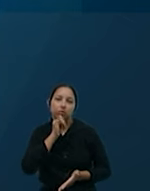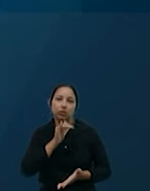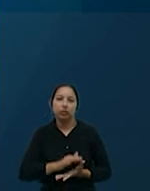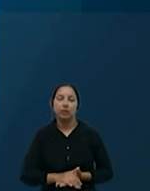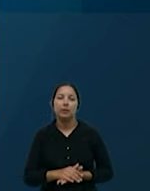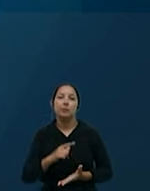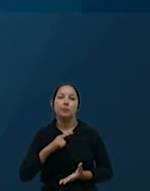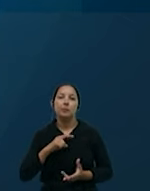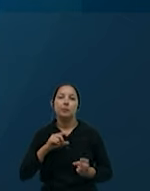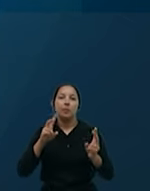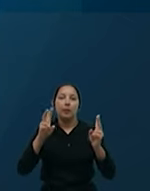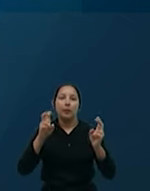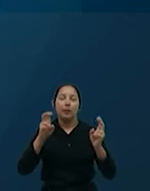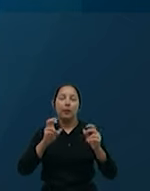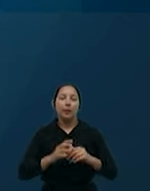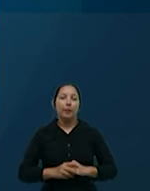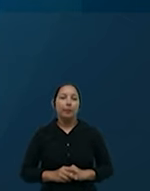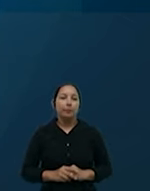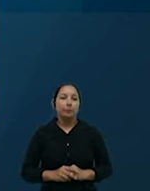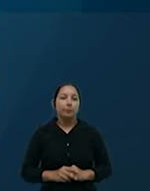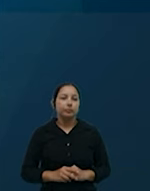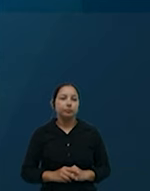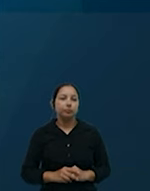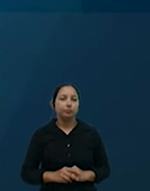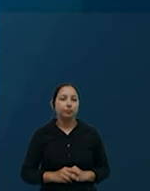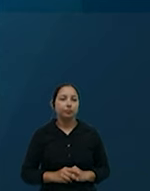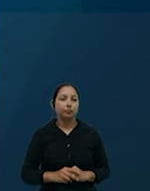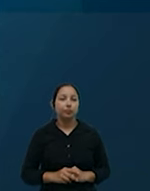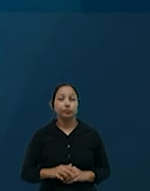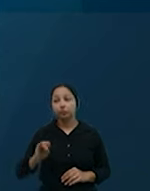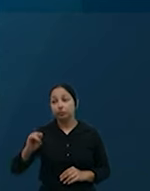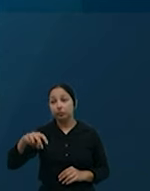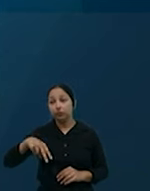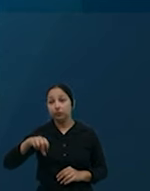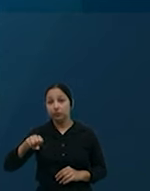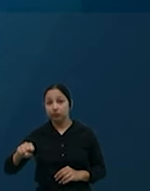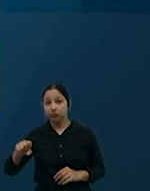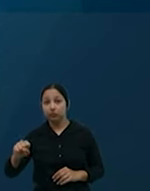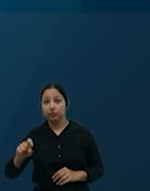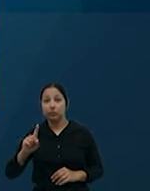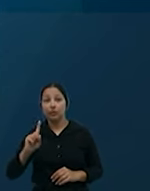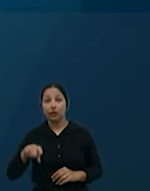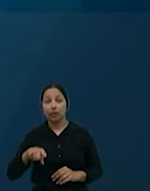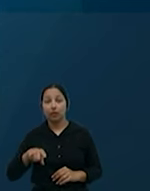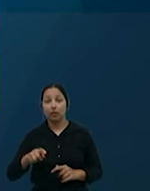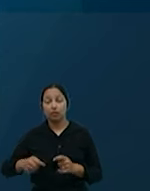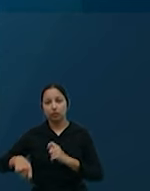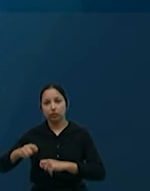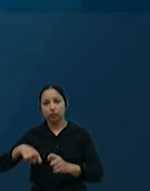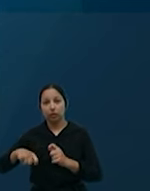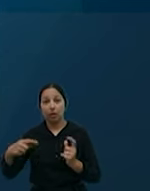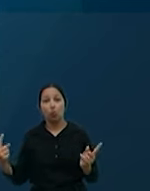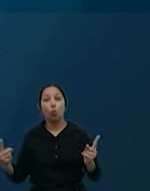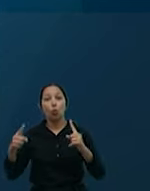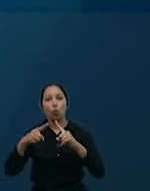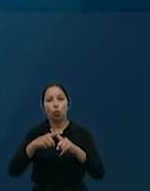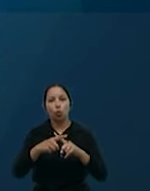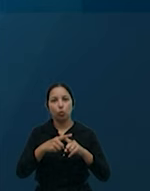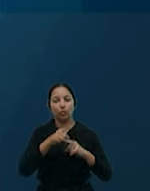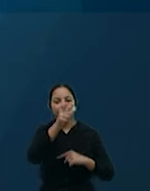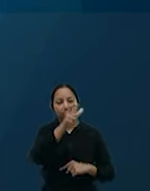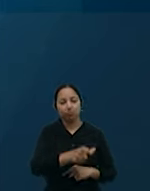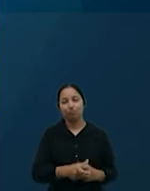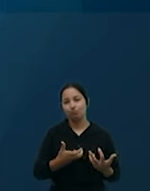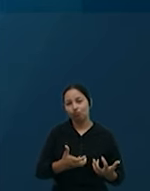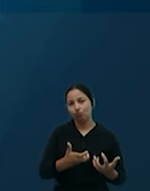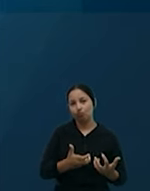que a posição administrativa do INSS é manifestamente contrária ao interesse do segurado. Nesta hipótese, não seria o caso de